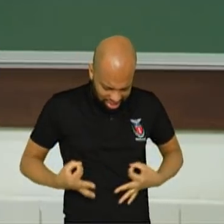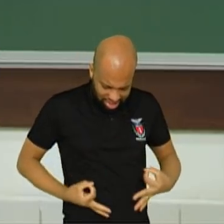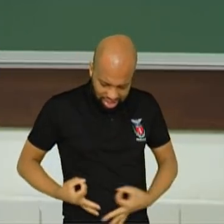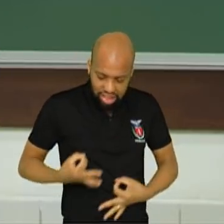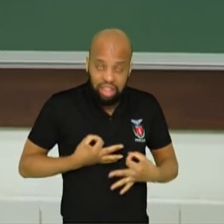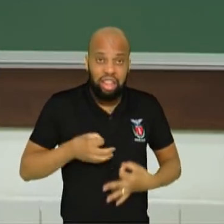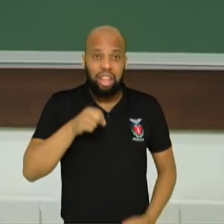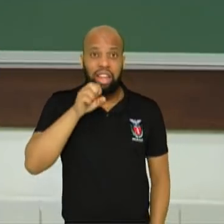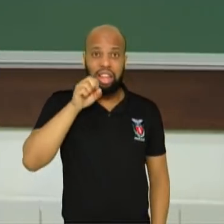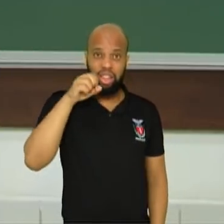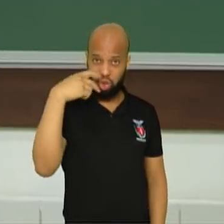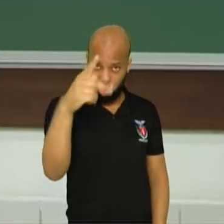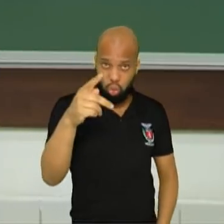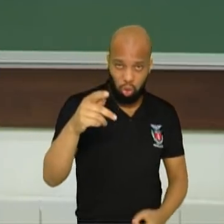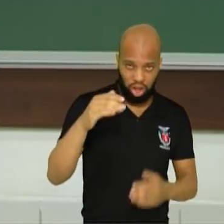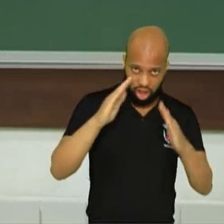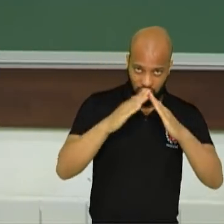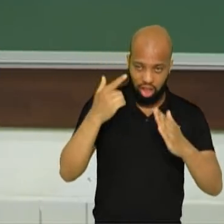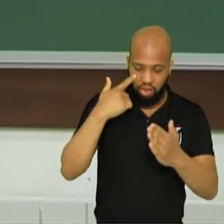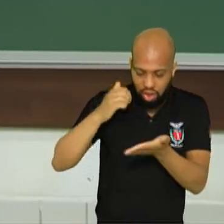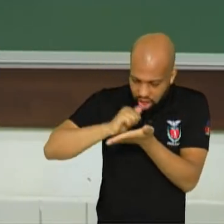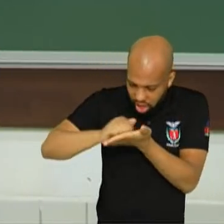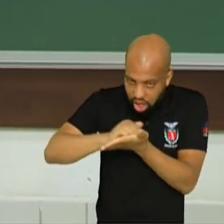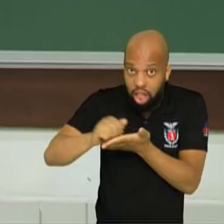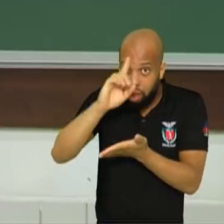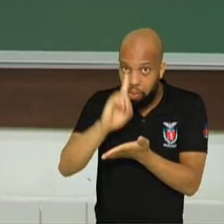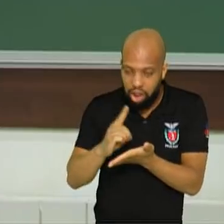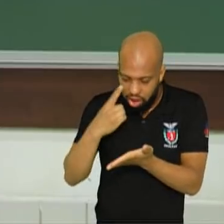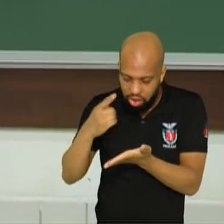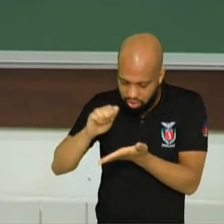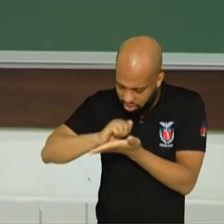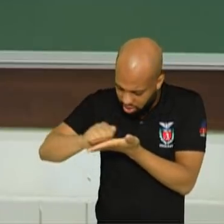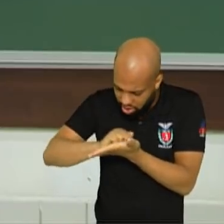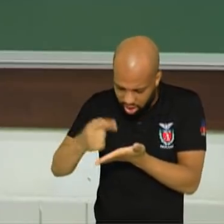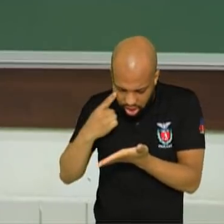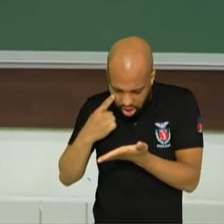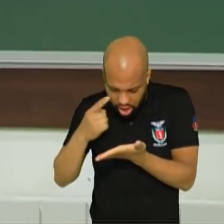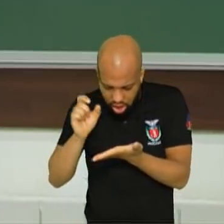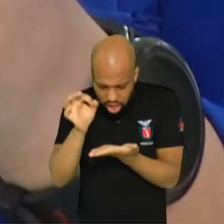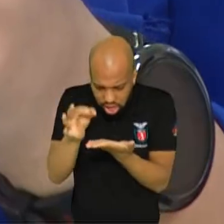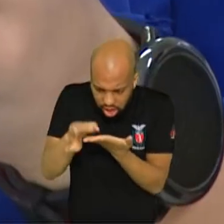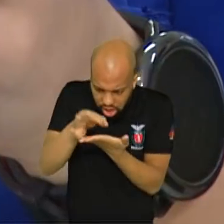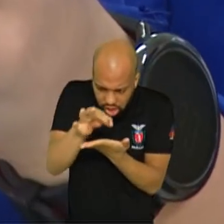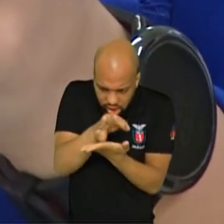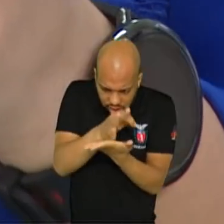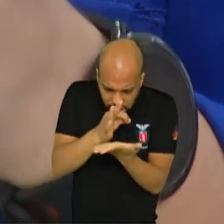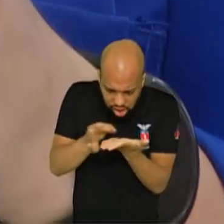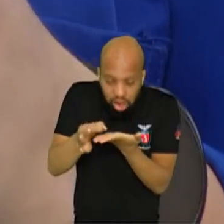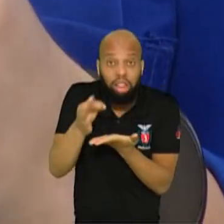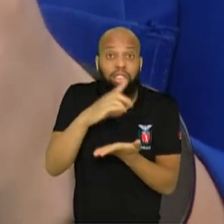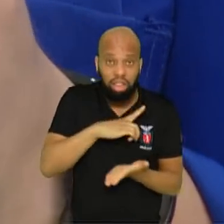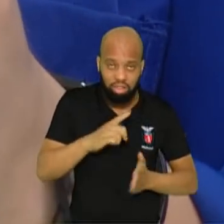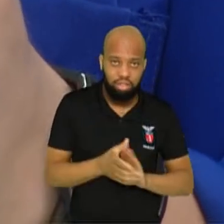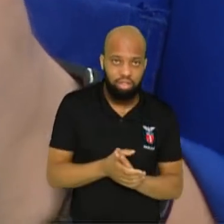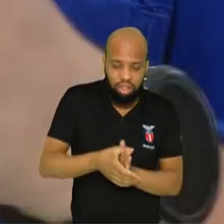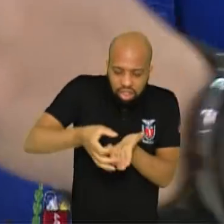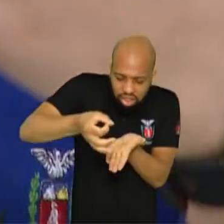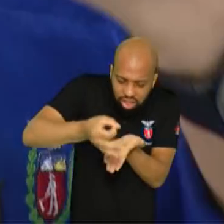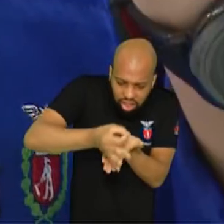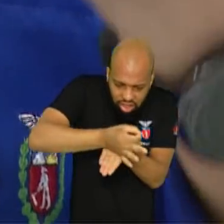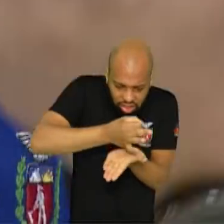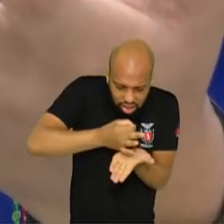lavar louça da sua casa e você olhar ela assim com detalhes, você vê que ela tem buraquinhos. Esses